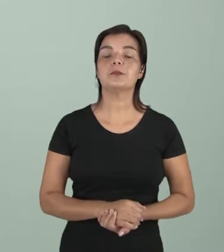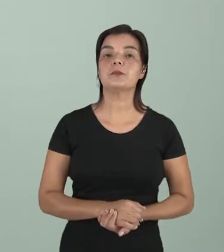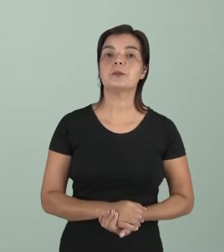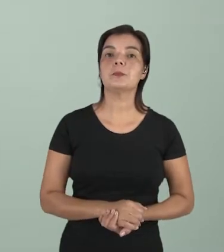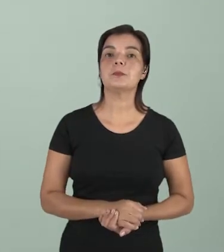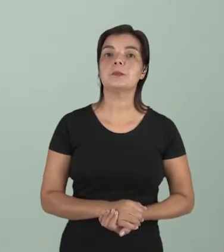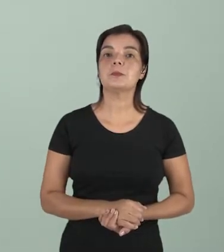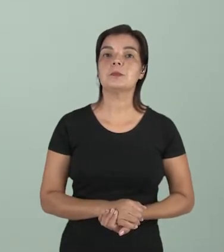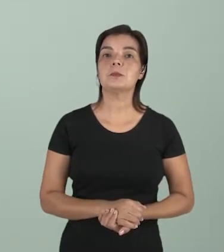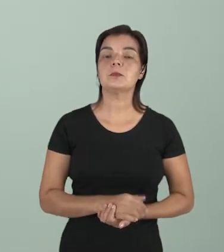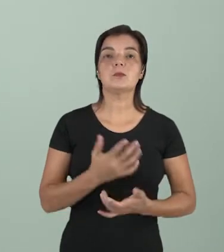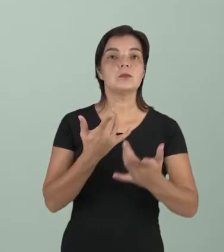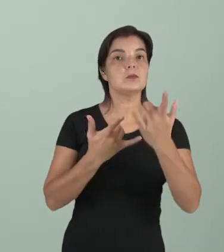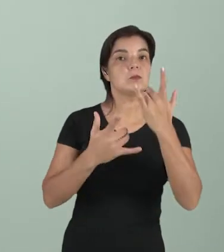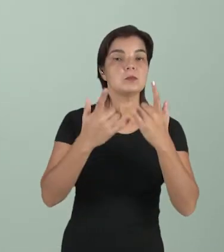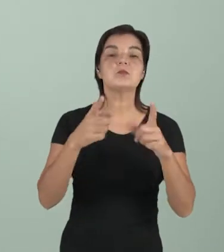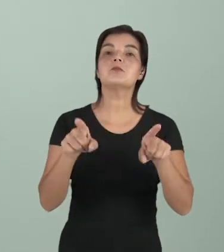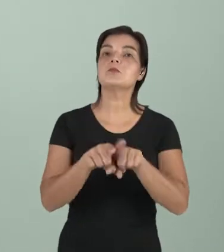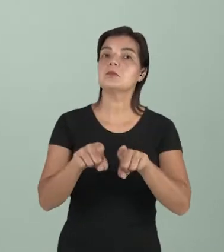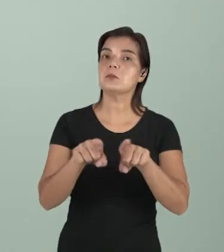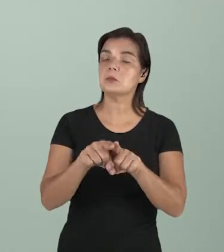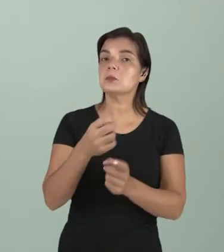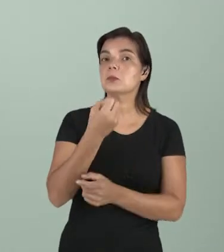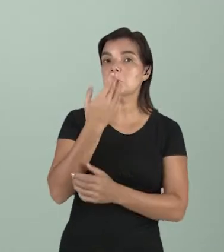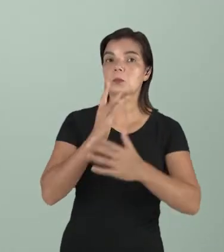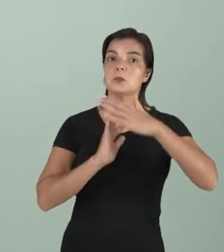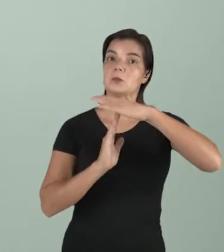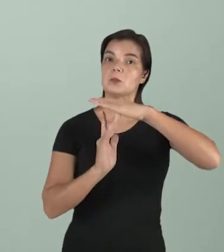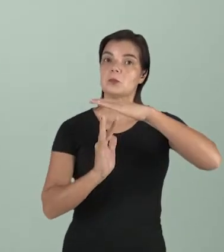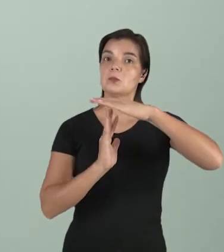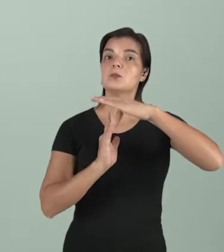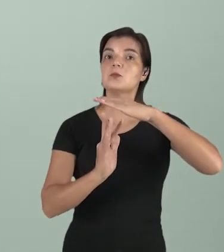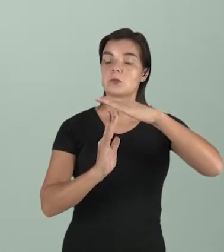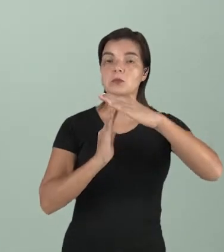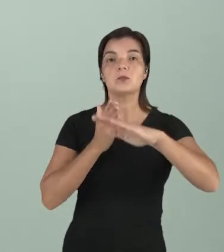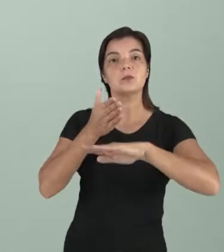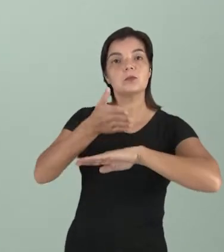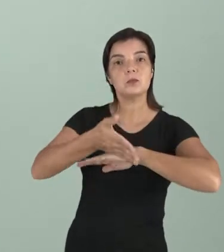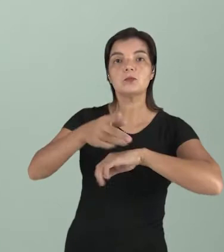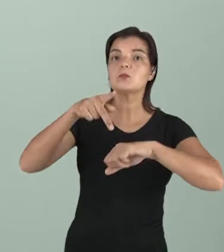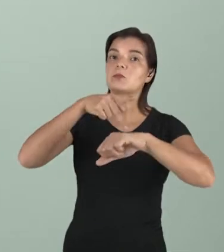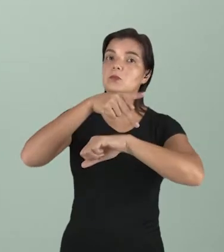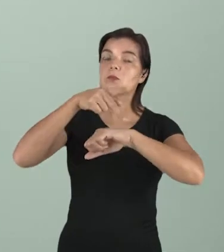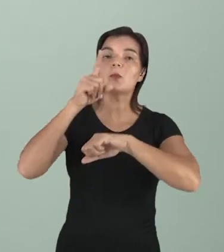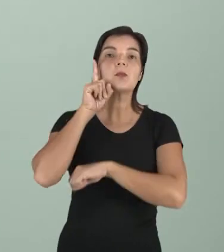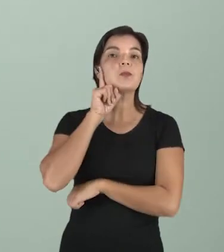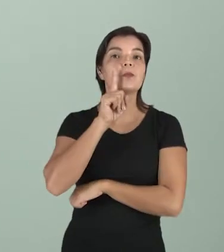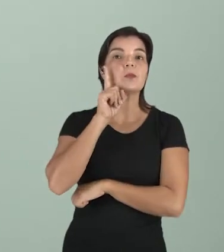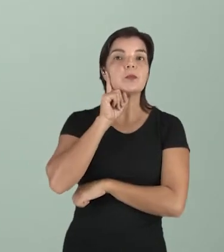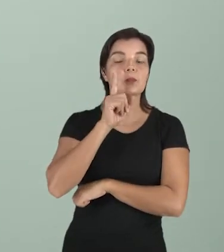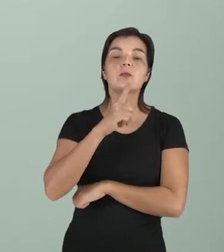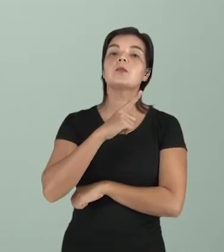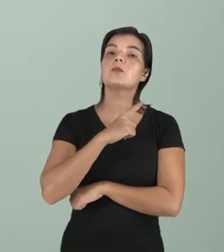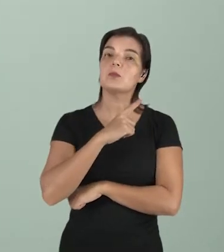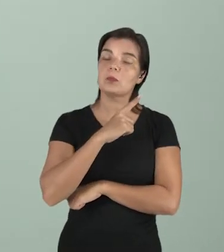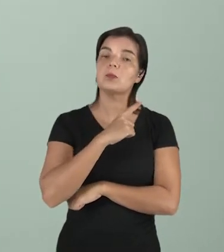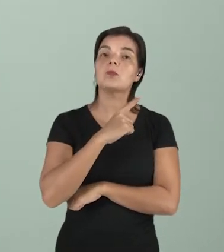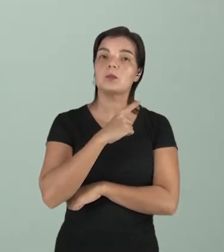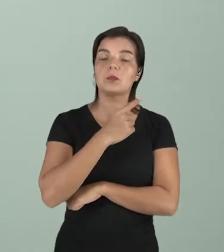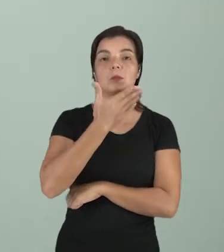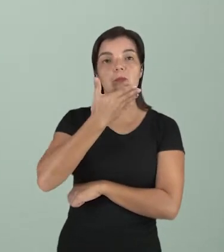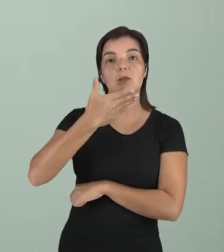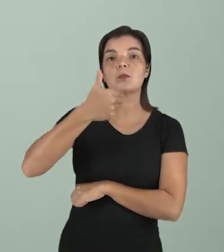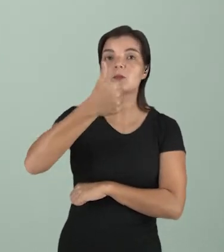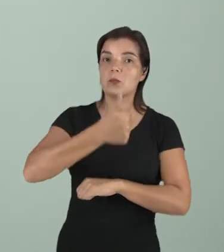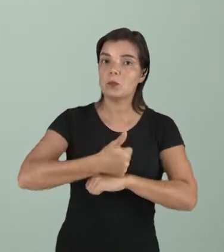uma forma atrativa, os migrantes acabam querendo entrar dentro dos Estados Unidos para ter também essa